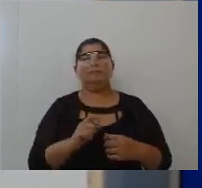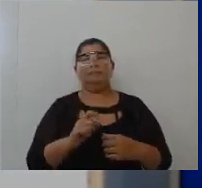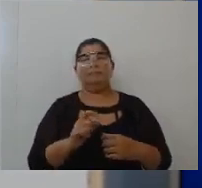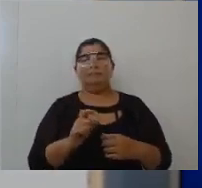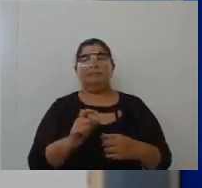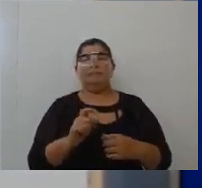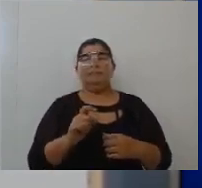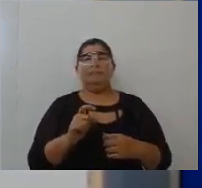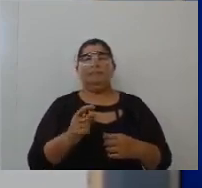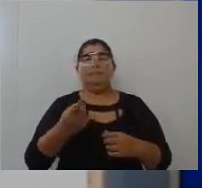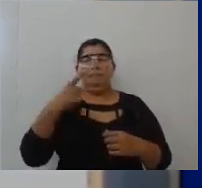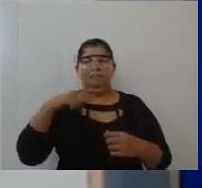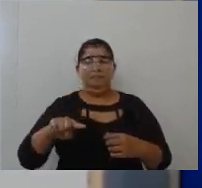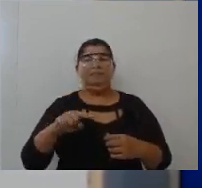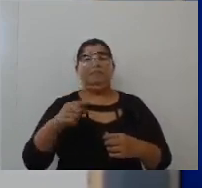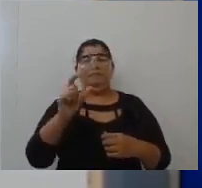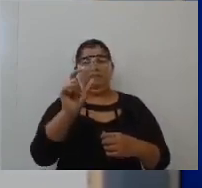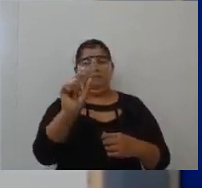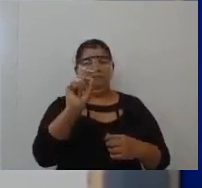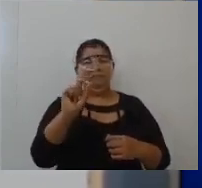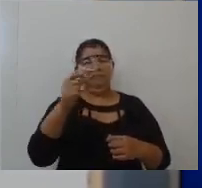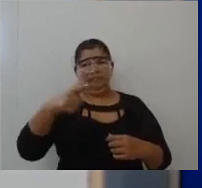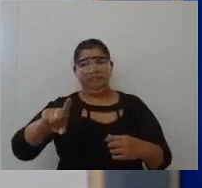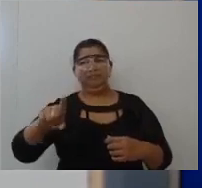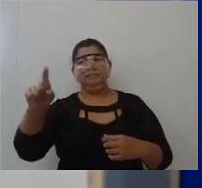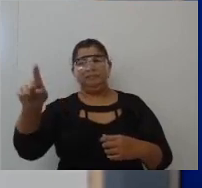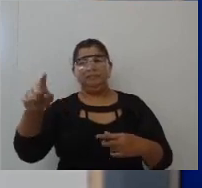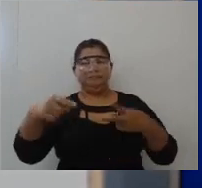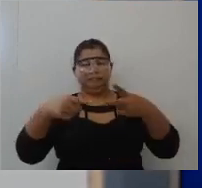e atenção para esse que.